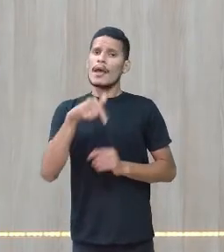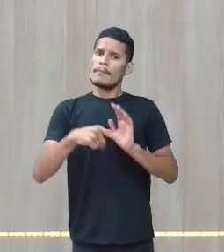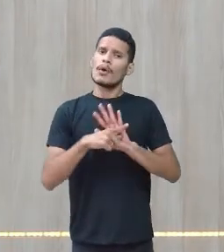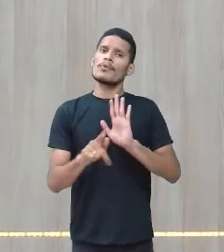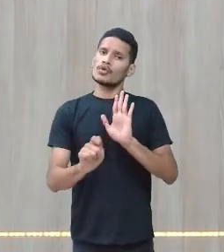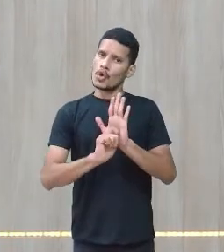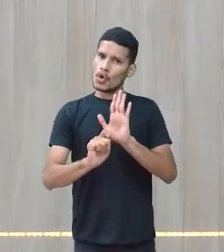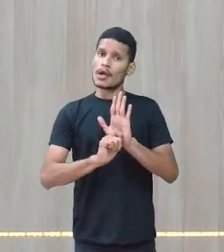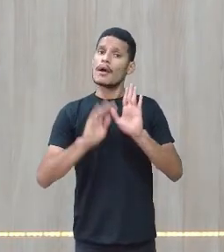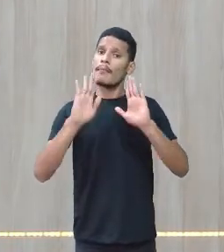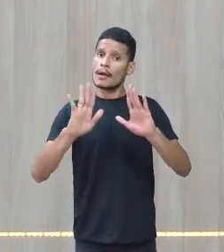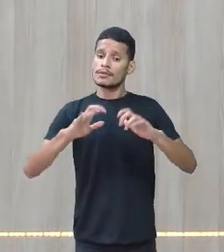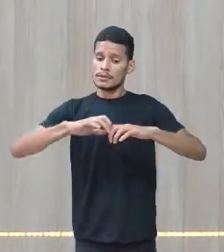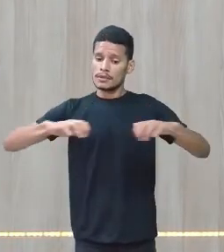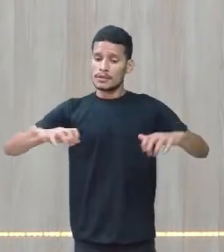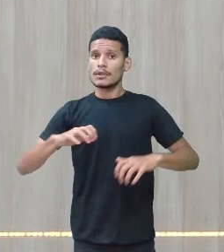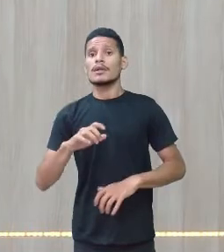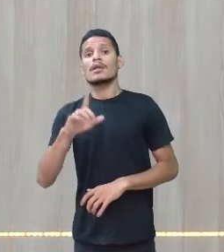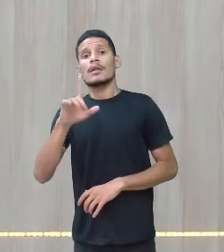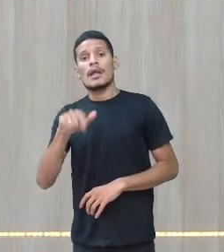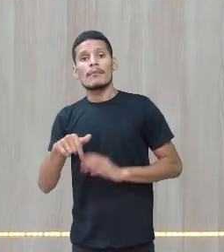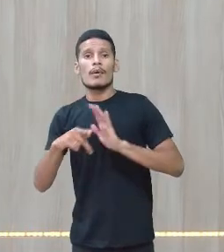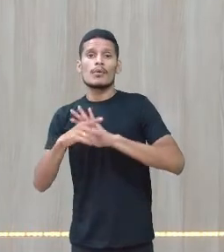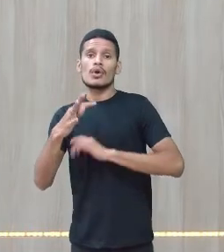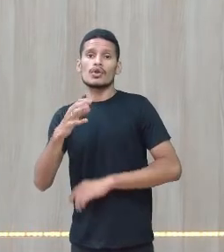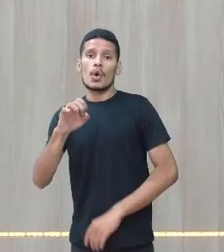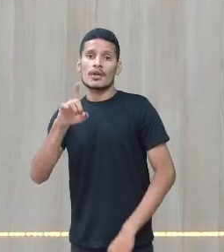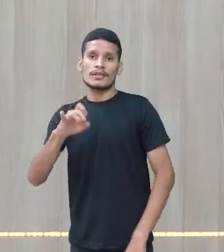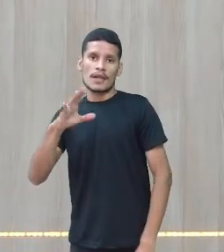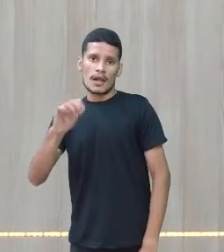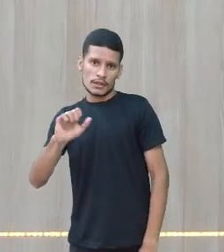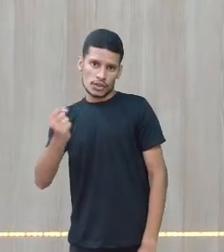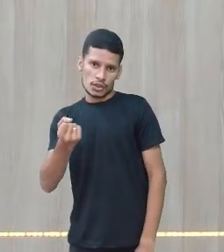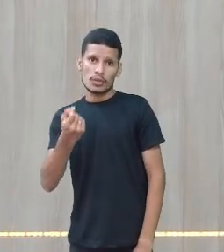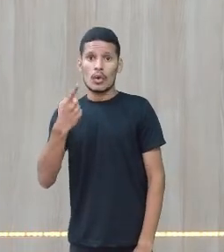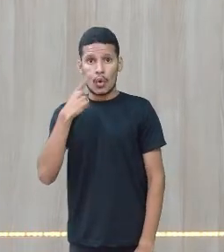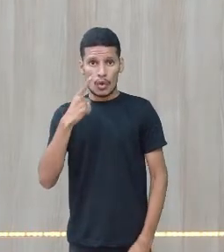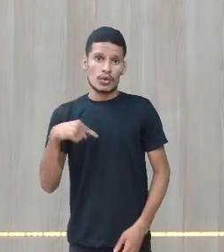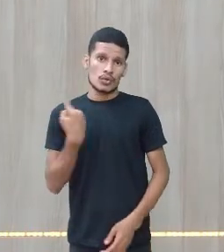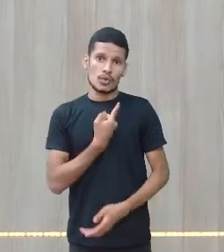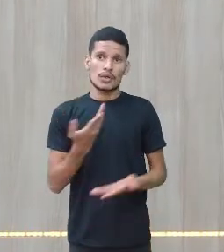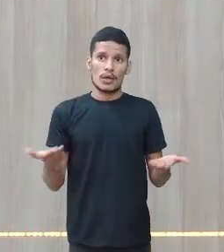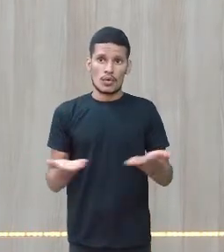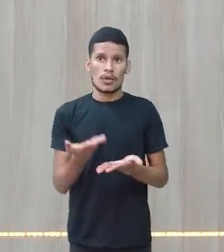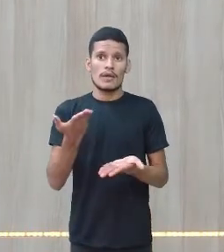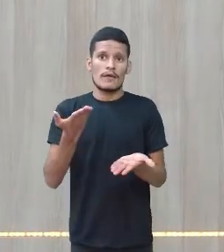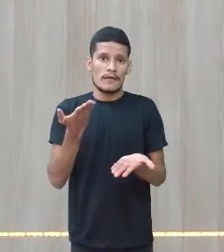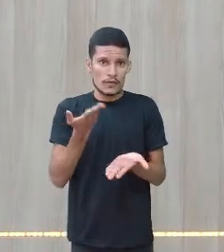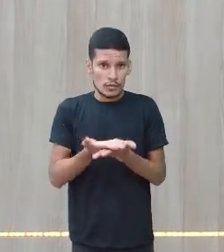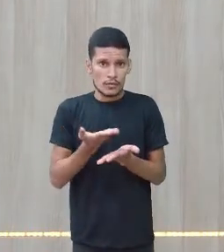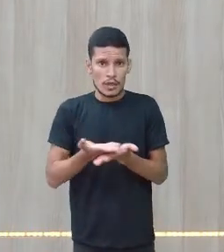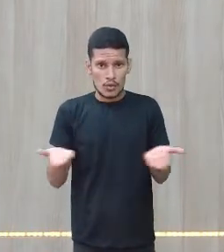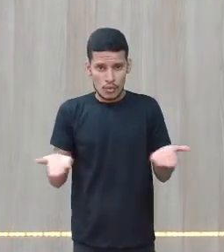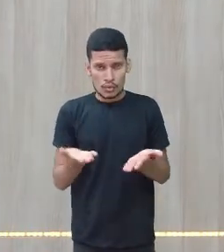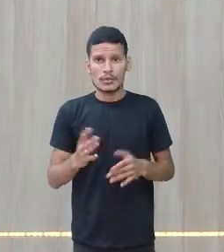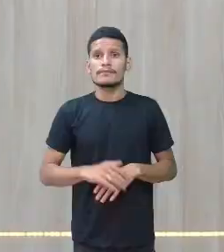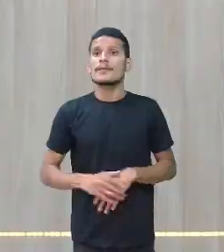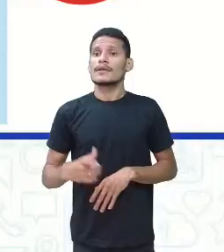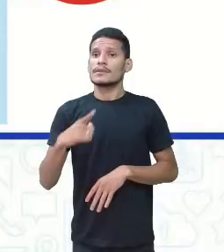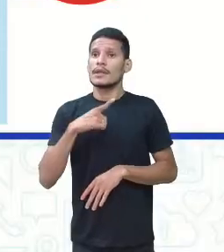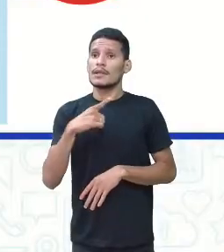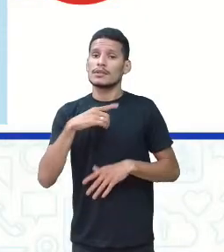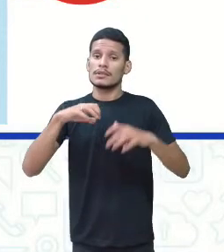E agora também existe a questão daquelas que são chamadas de tóxicos. E a gente vai ver o que elas são. Aqui eu tenho mais